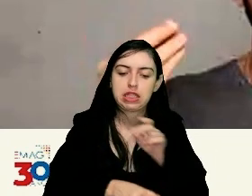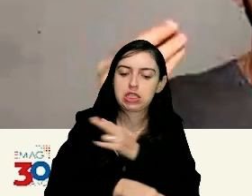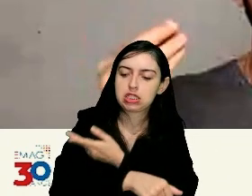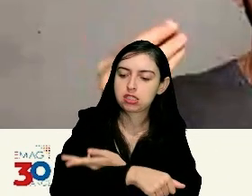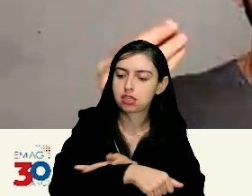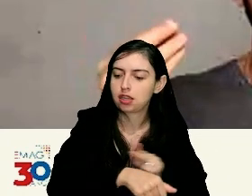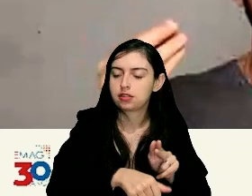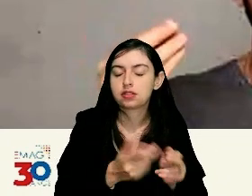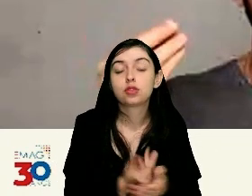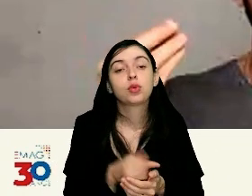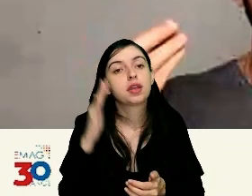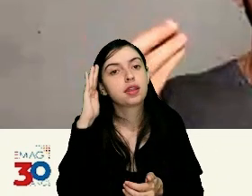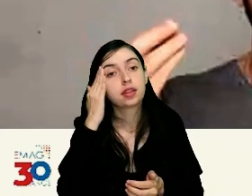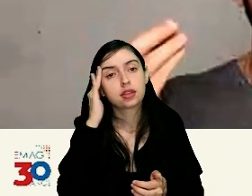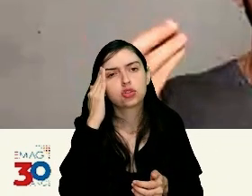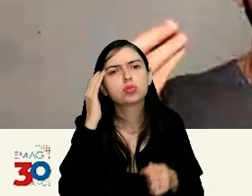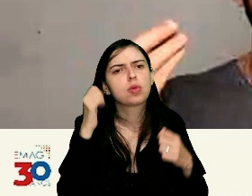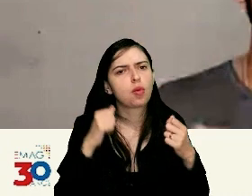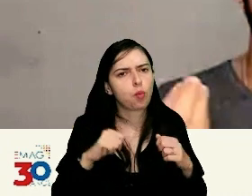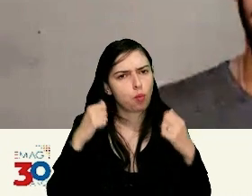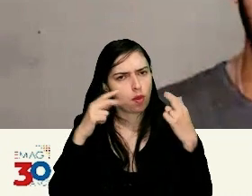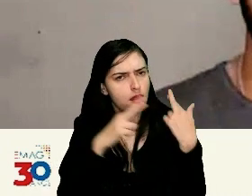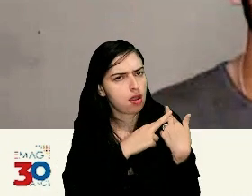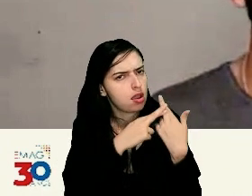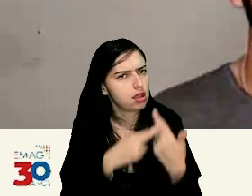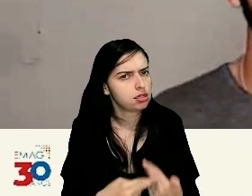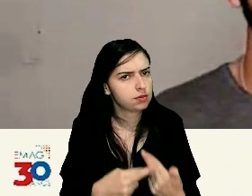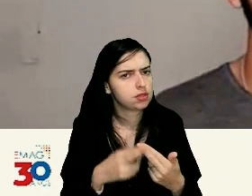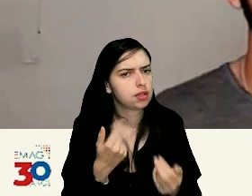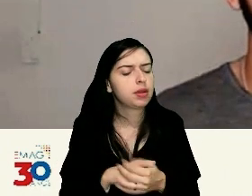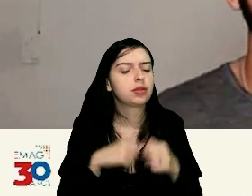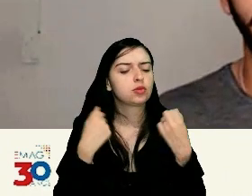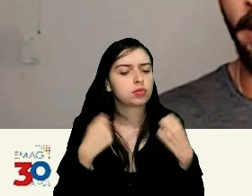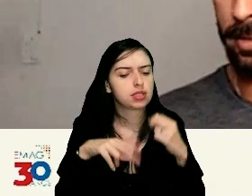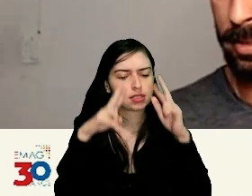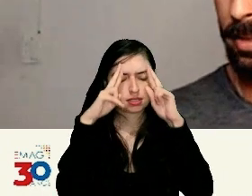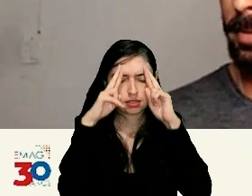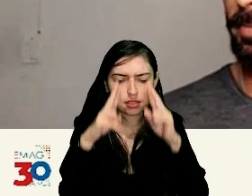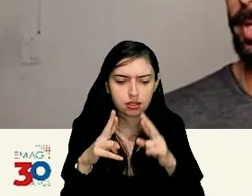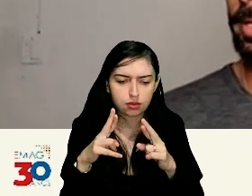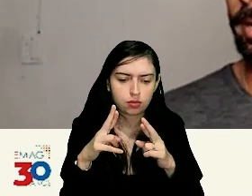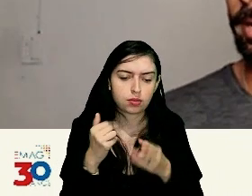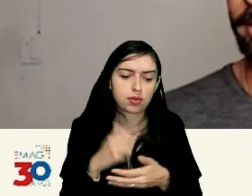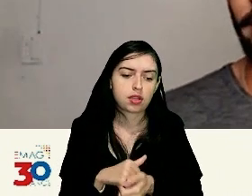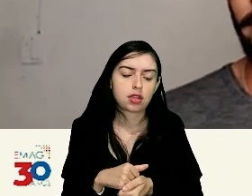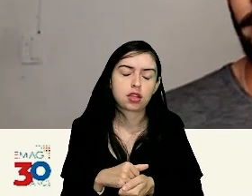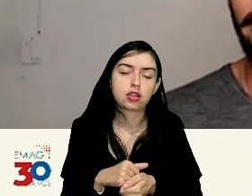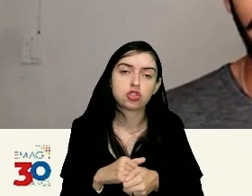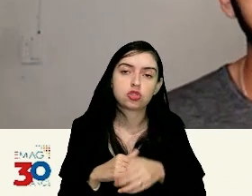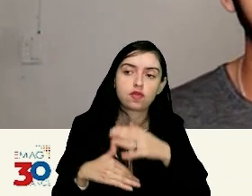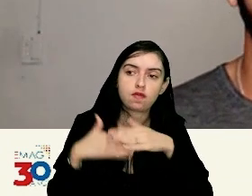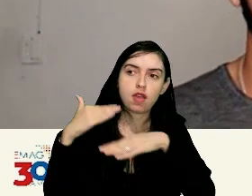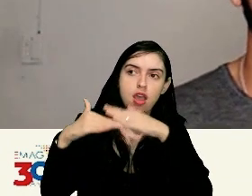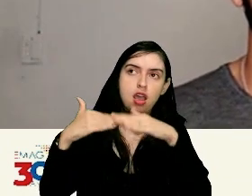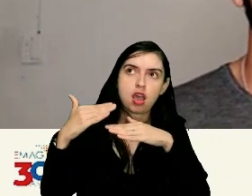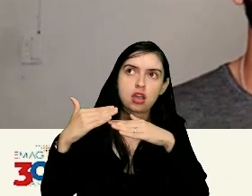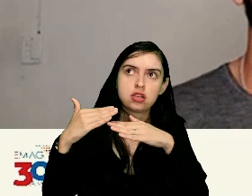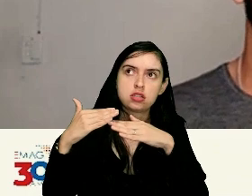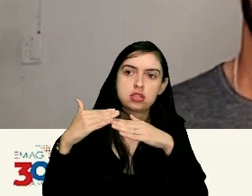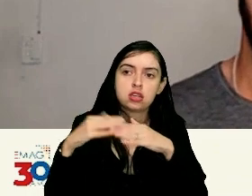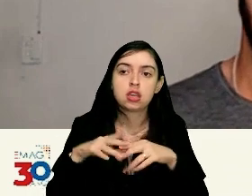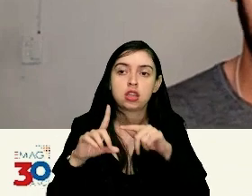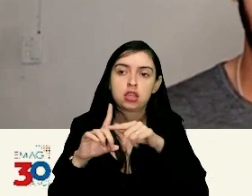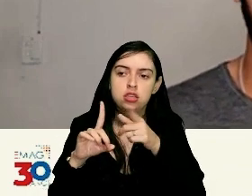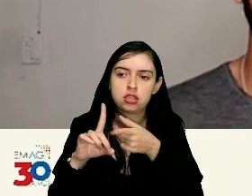uma responsabilidade. Eu preciso saber quais são as fases da gestação. Quais são